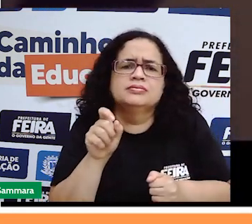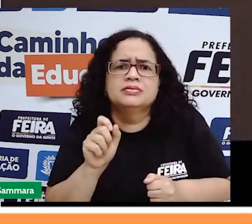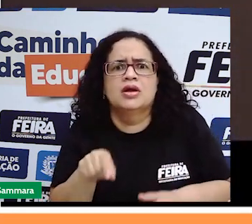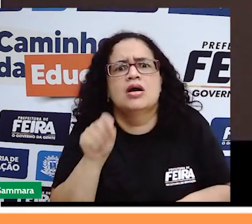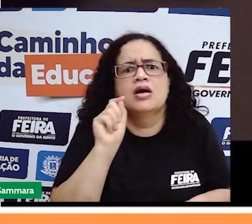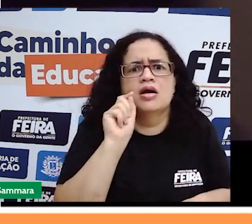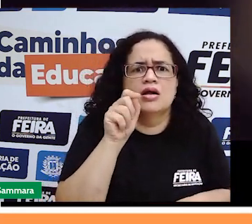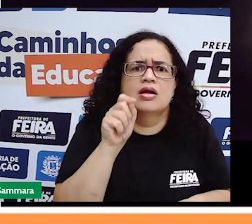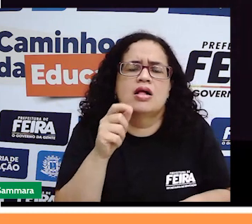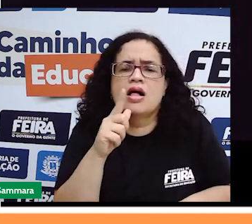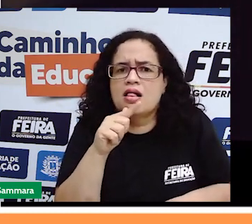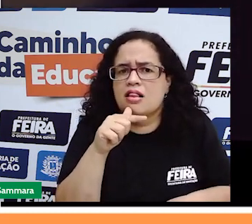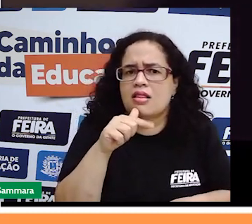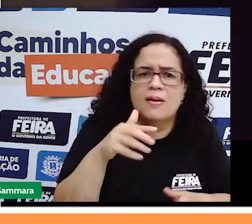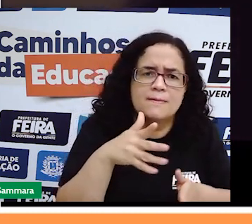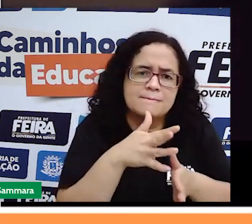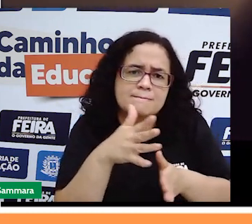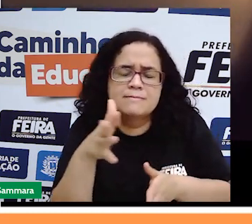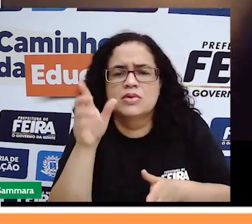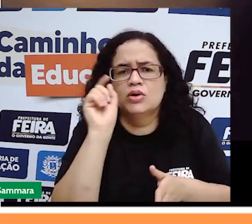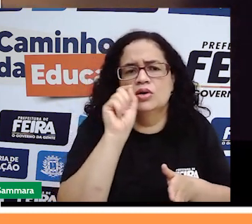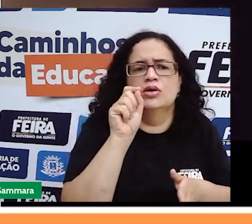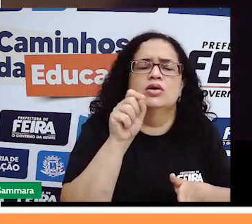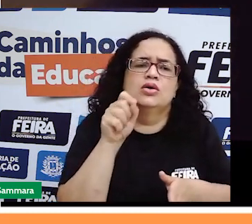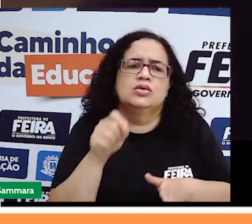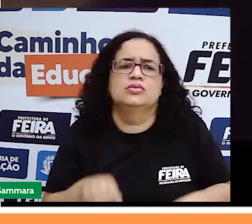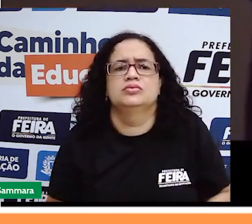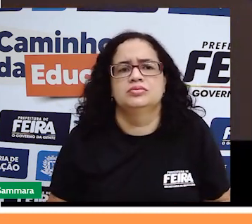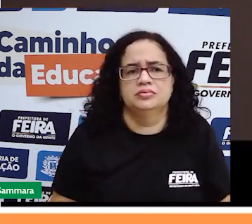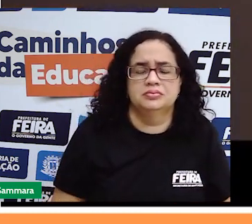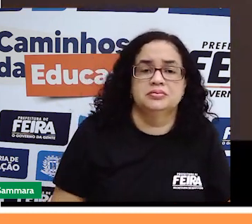que é? O que é mesmo?